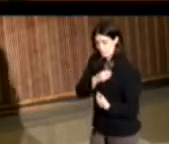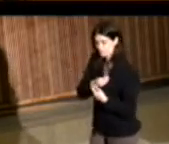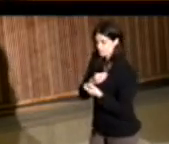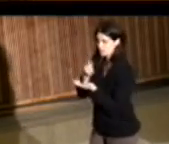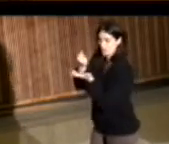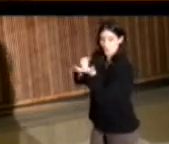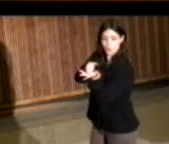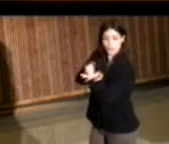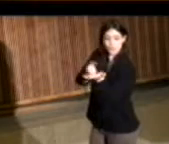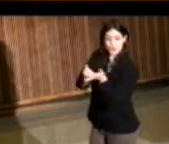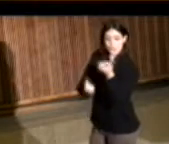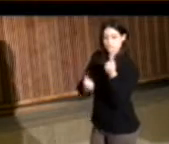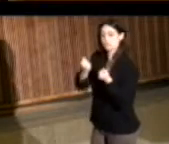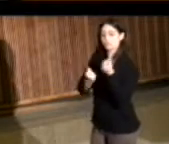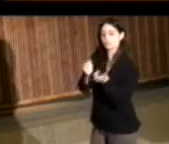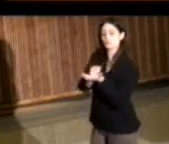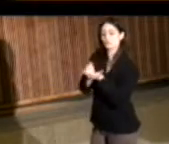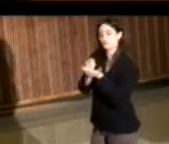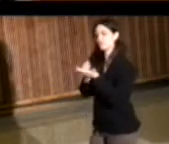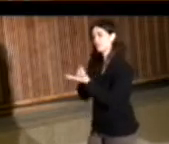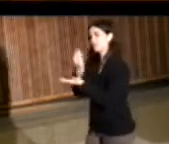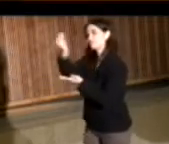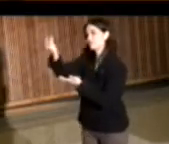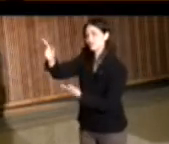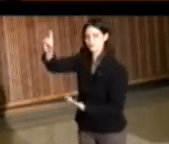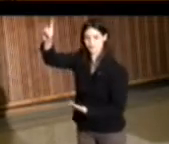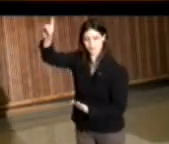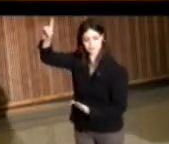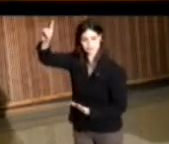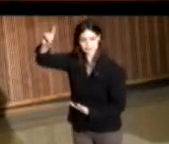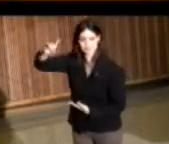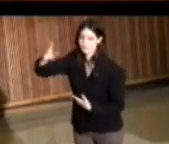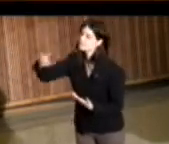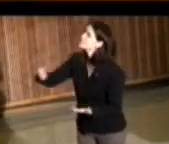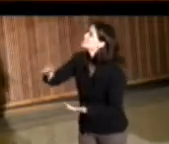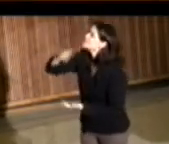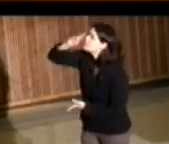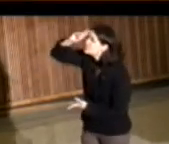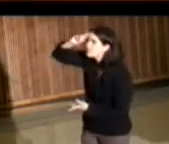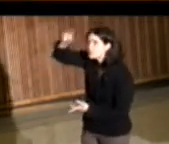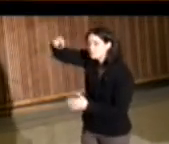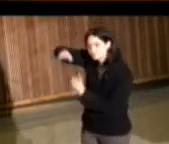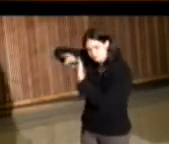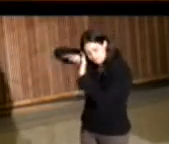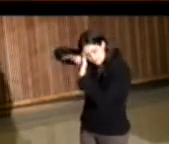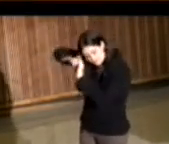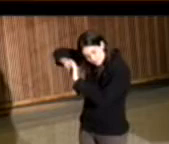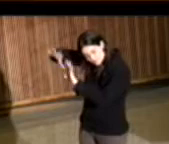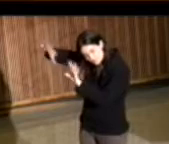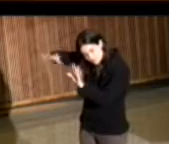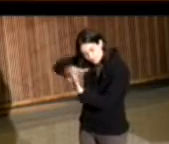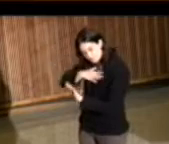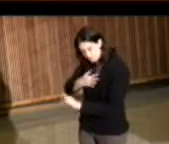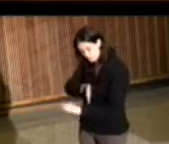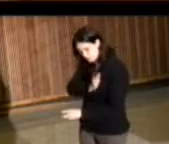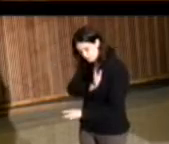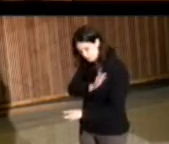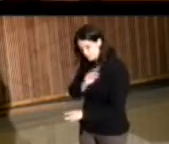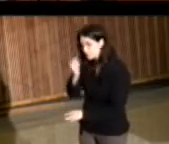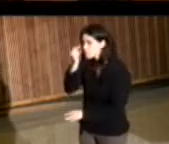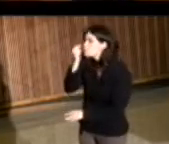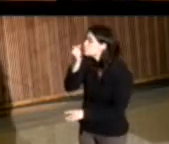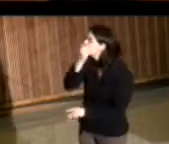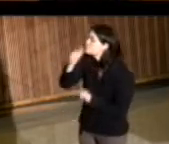olhos. E se o Senhor não colocar a lente, eu não vou conseguir colocar. Senhor, o Senhor vai ter que mudar o meu coração, porque ele